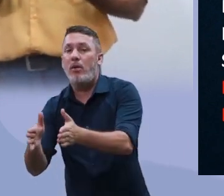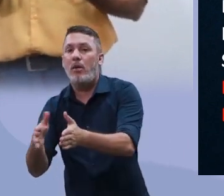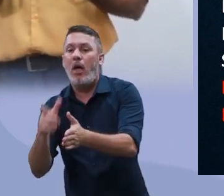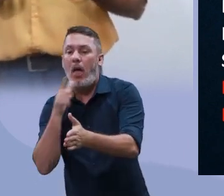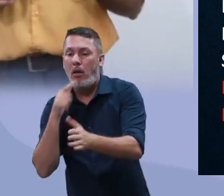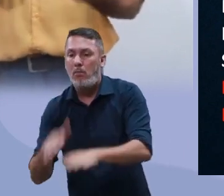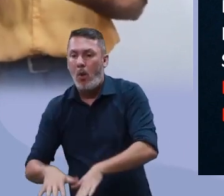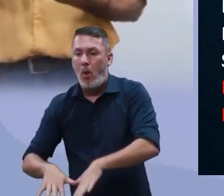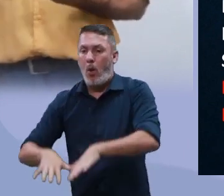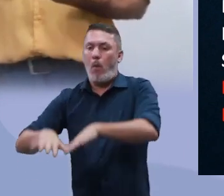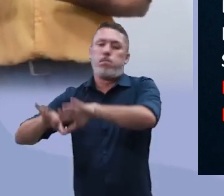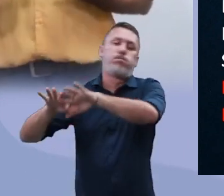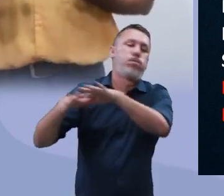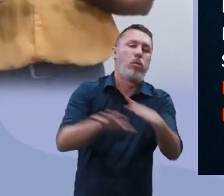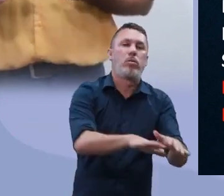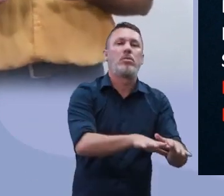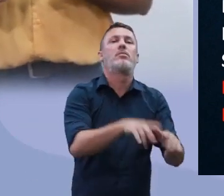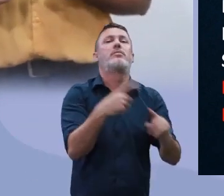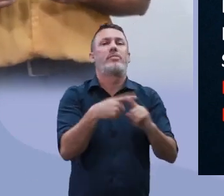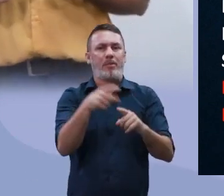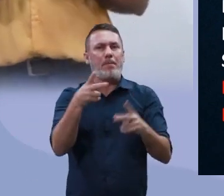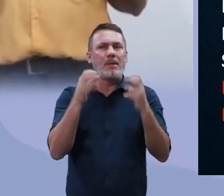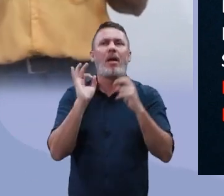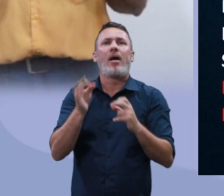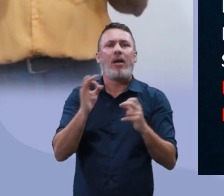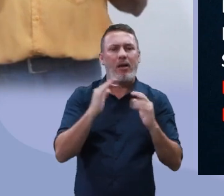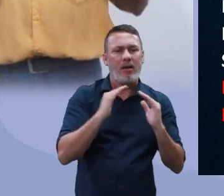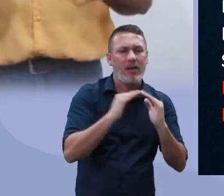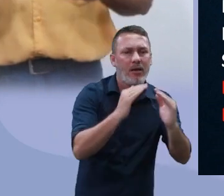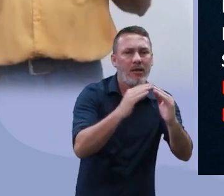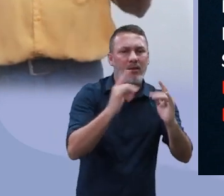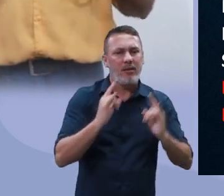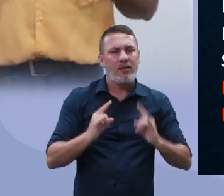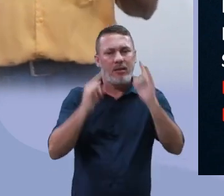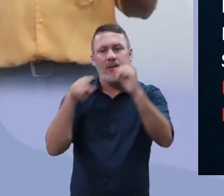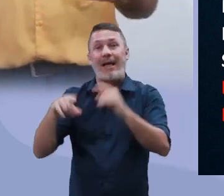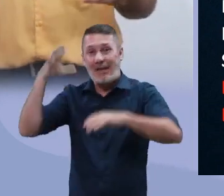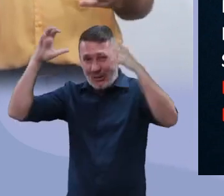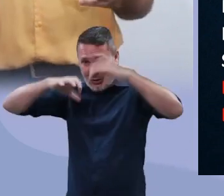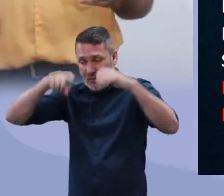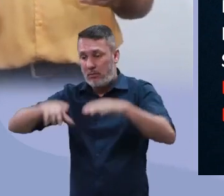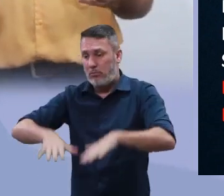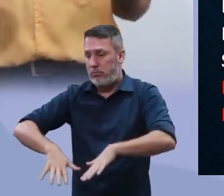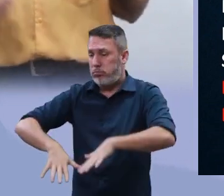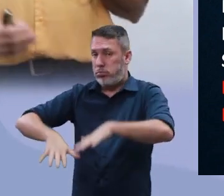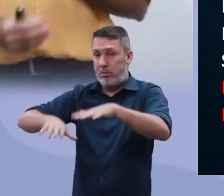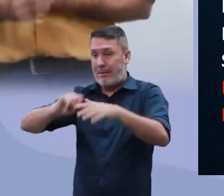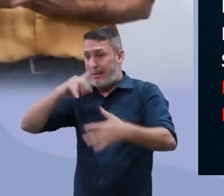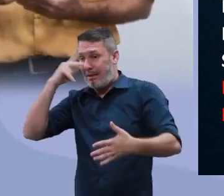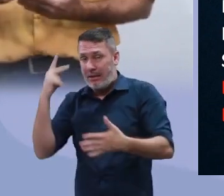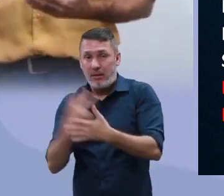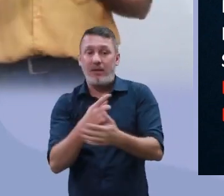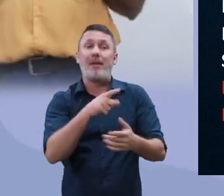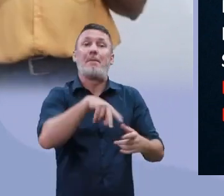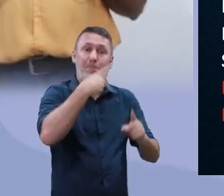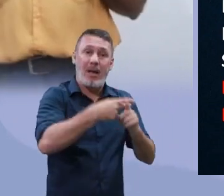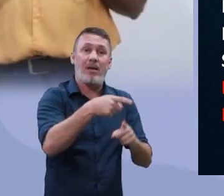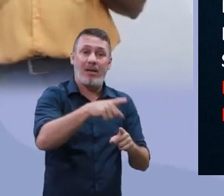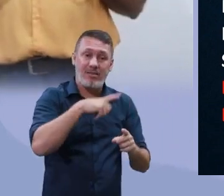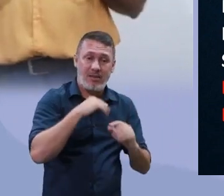vai acontecer? Você vai ter que ali a área de enchimento, de sobrecarga de água daquela bacia. E se ocorre